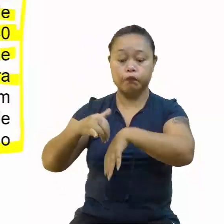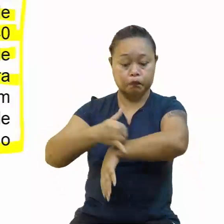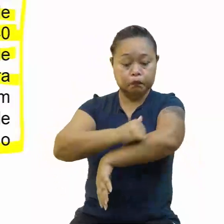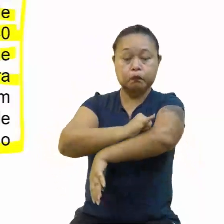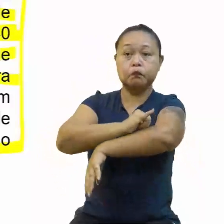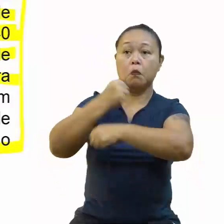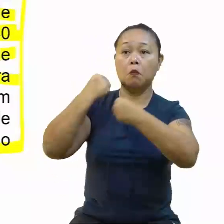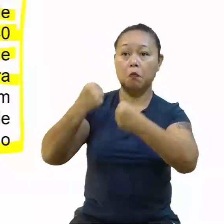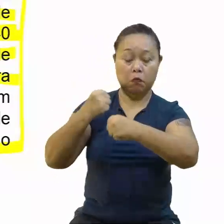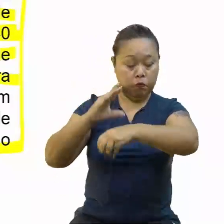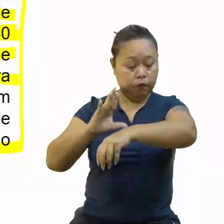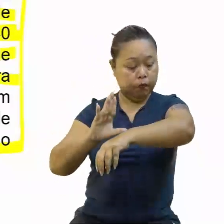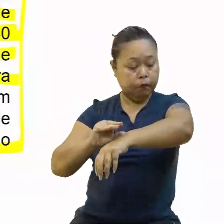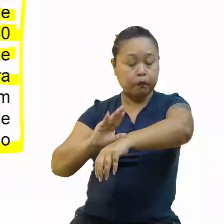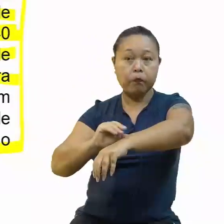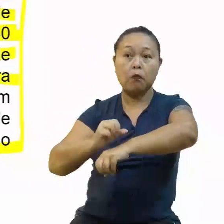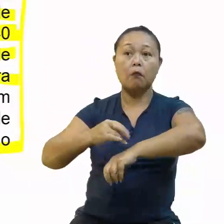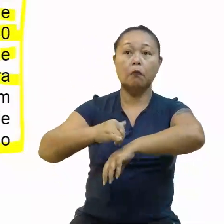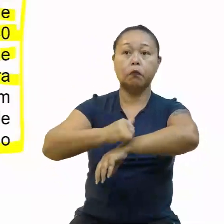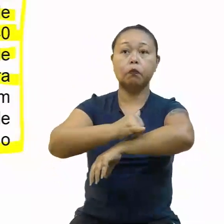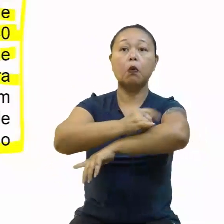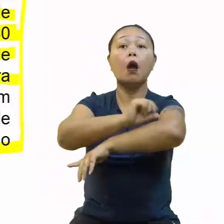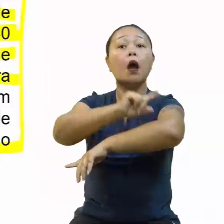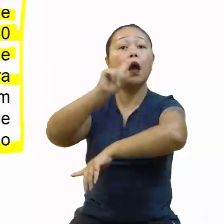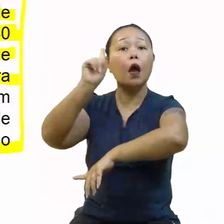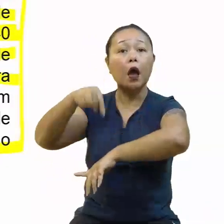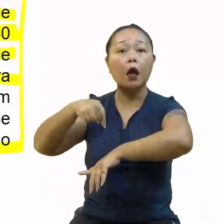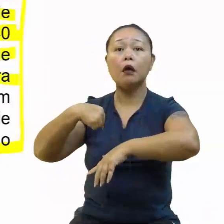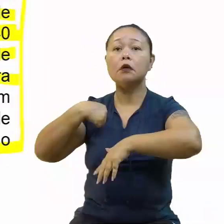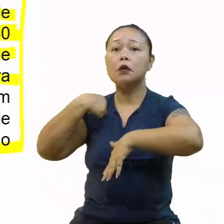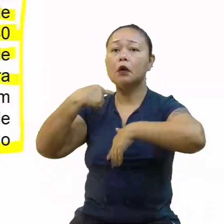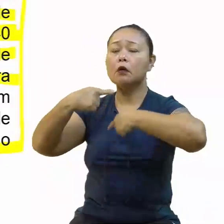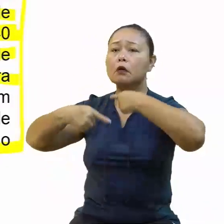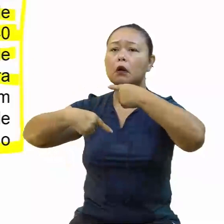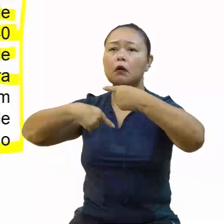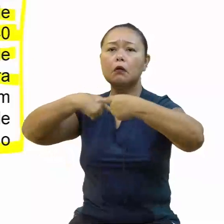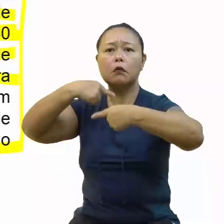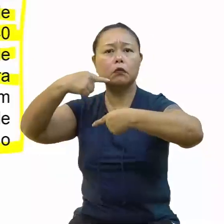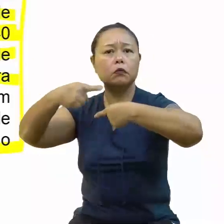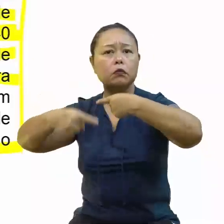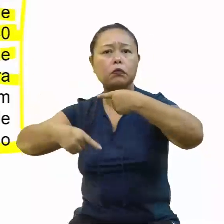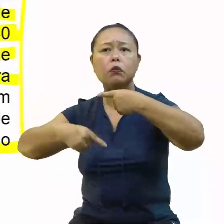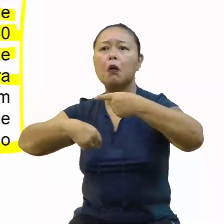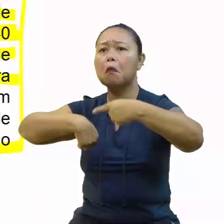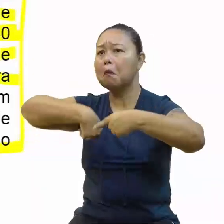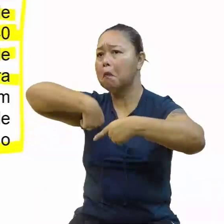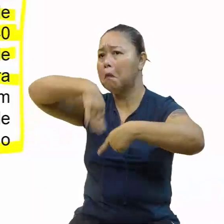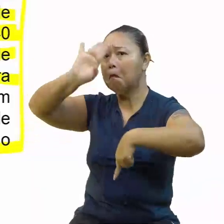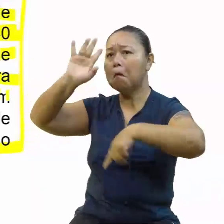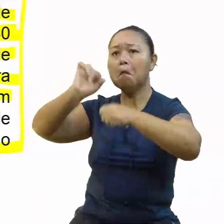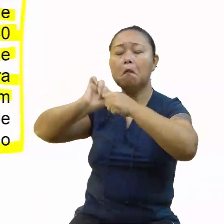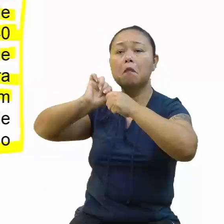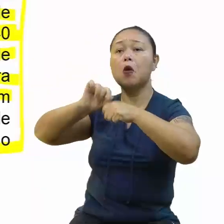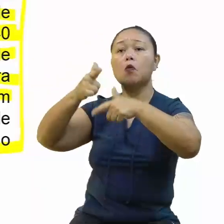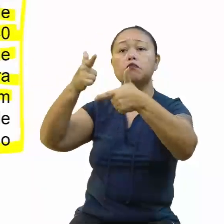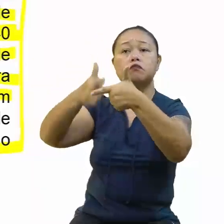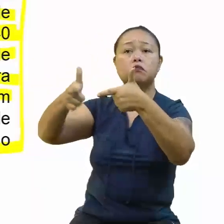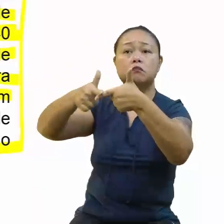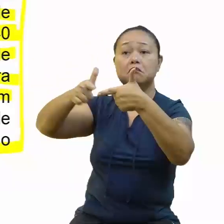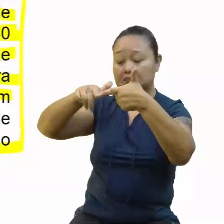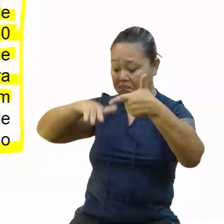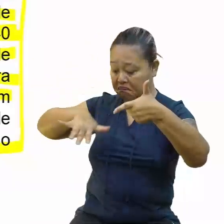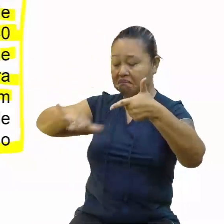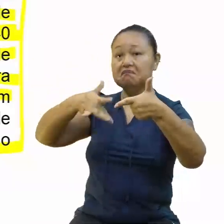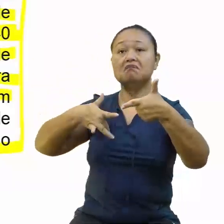gordura no corpo desencadeia e piora problemas de saúde, que poderiam